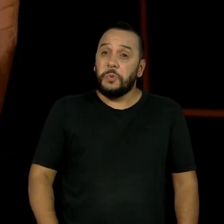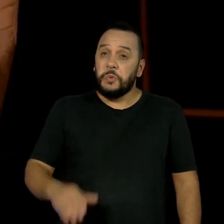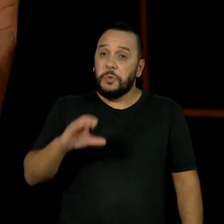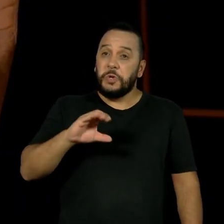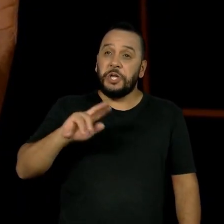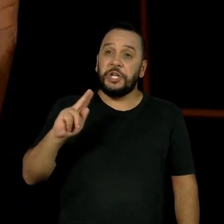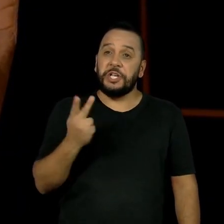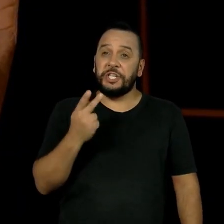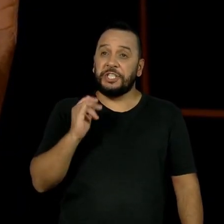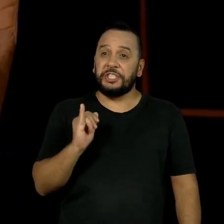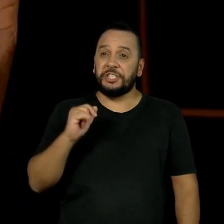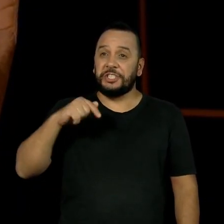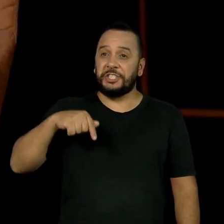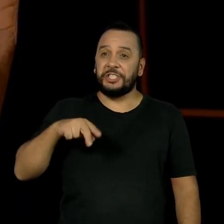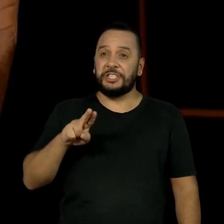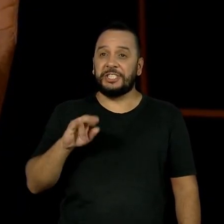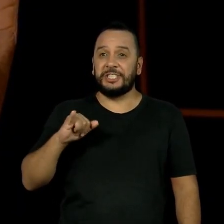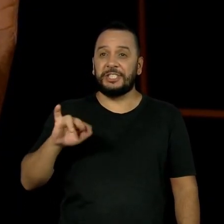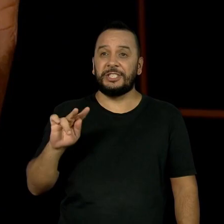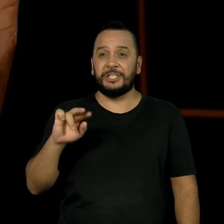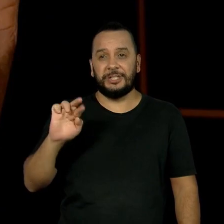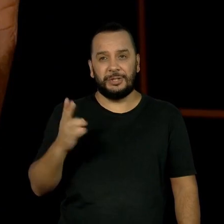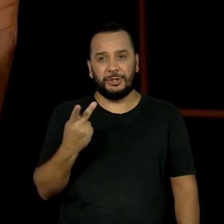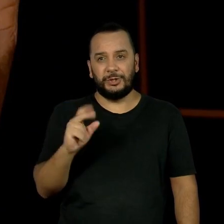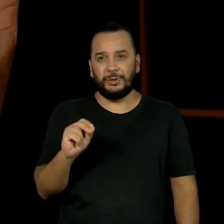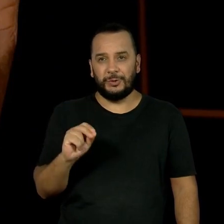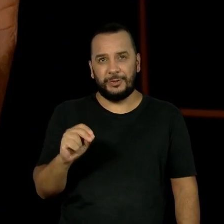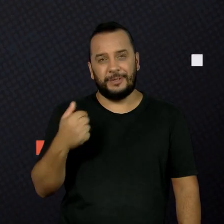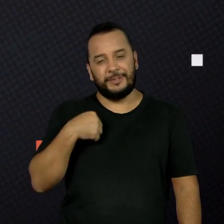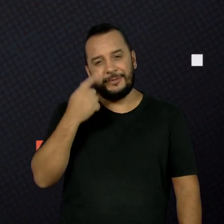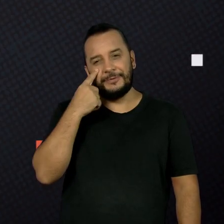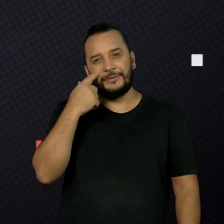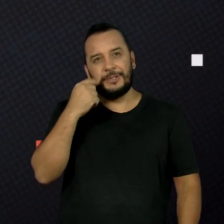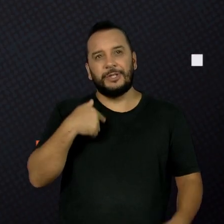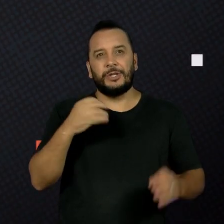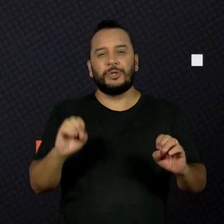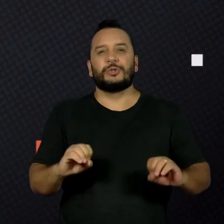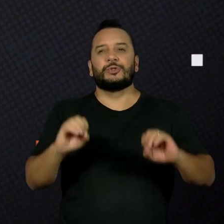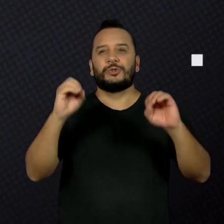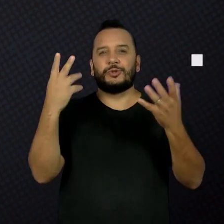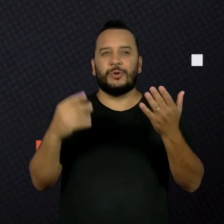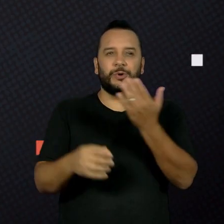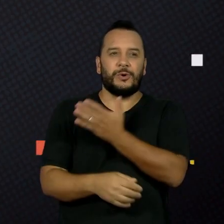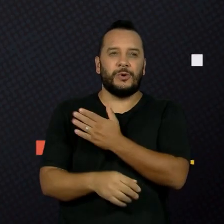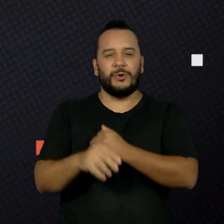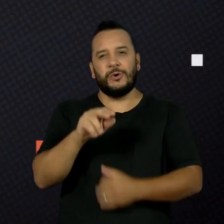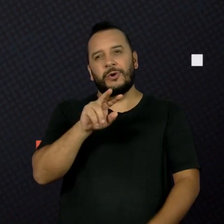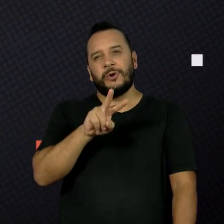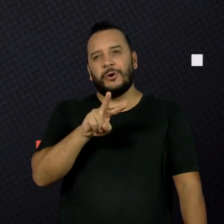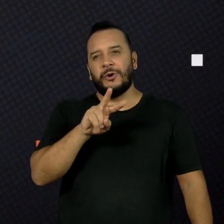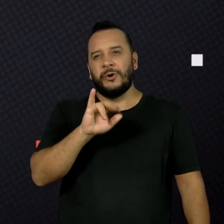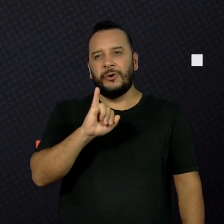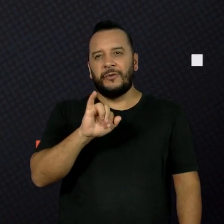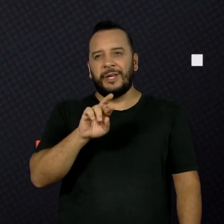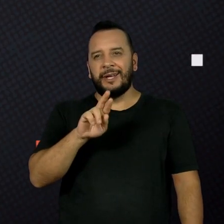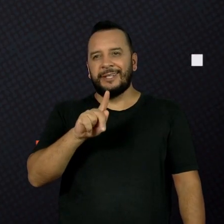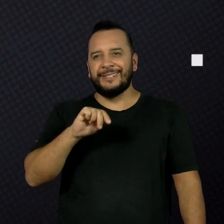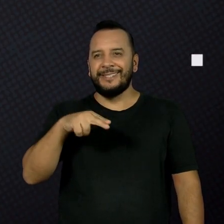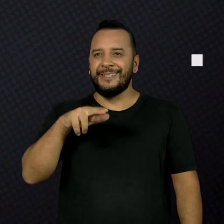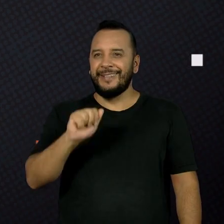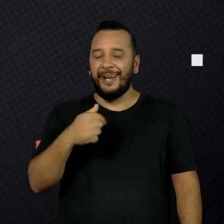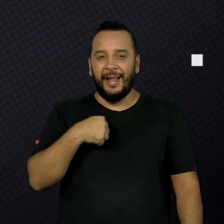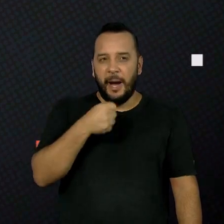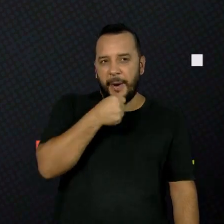Chiquinho. Gente, eu fui assistir esse show da Virgínia Rosa e ela cantou à primeira vista. E